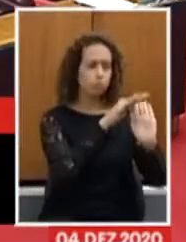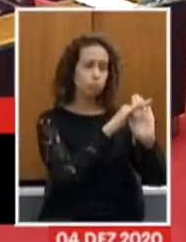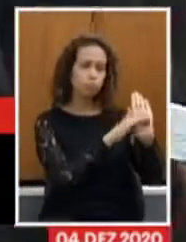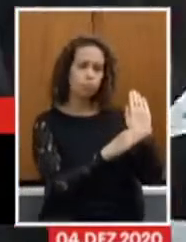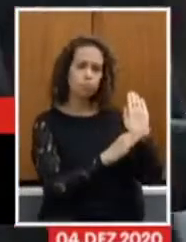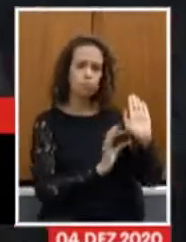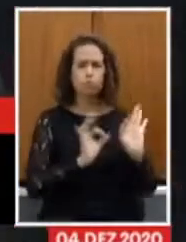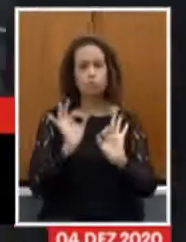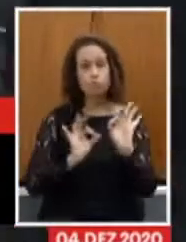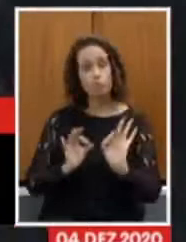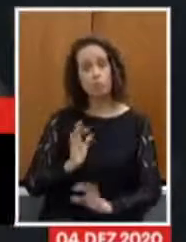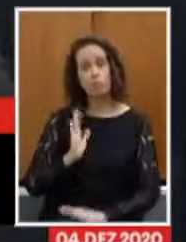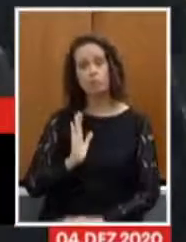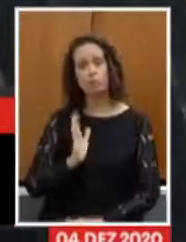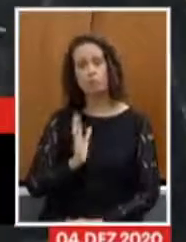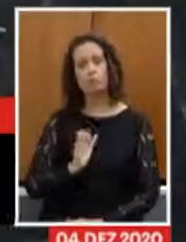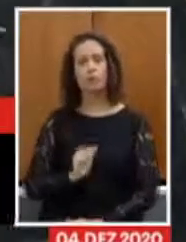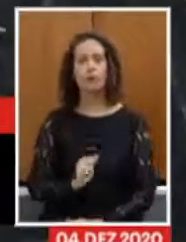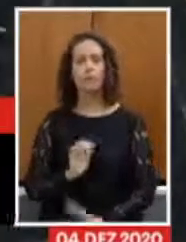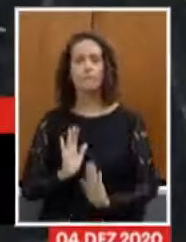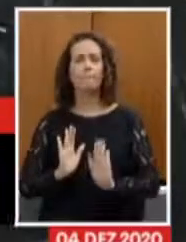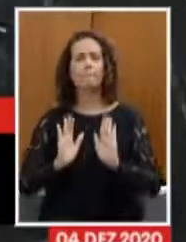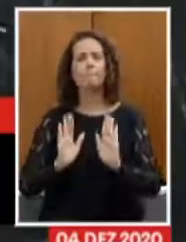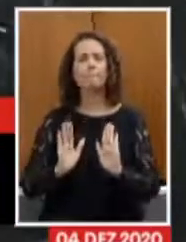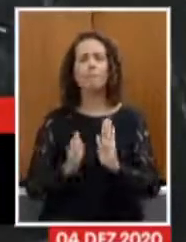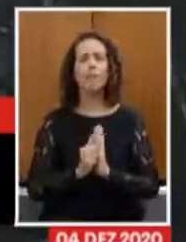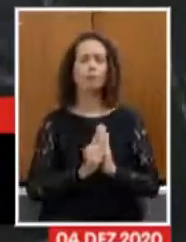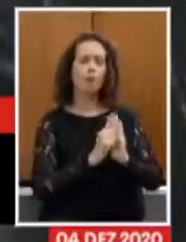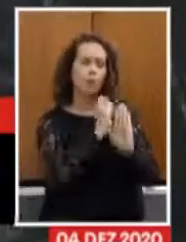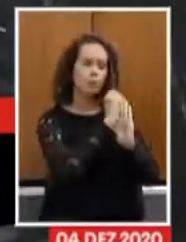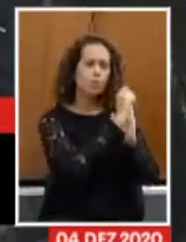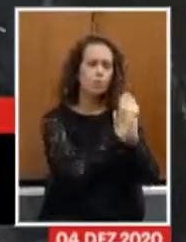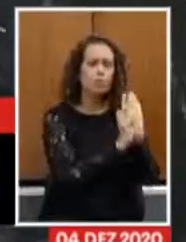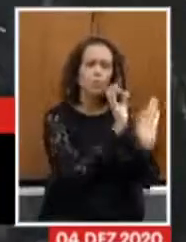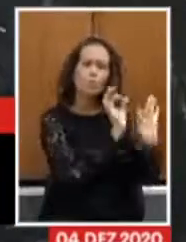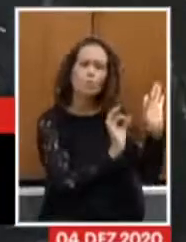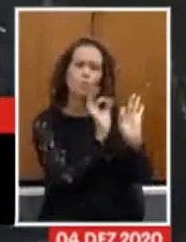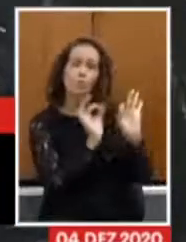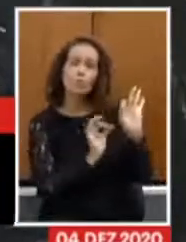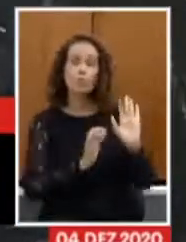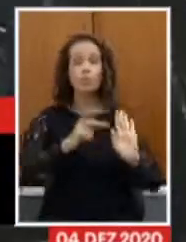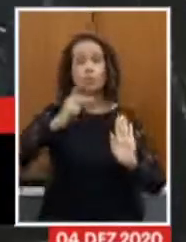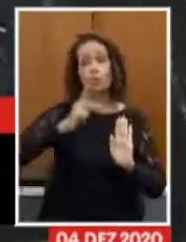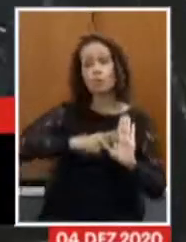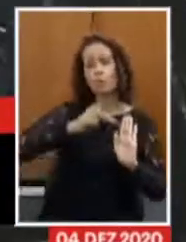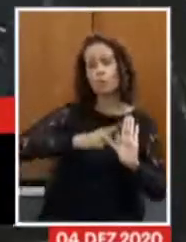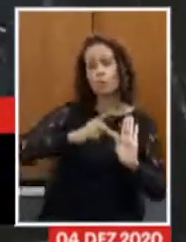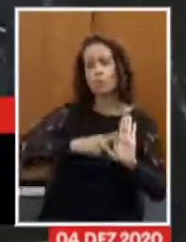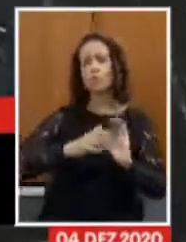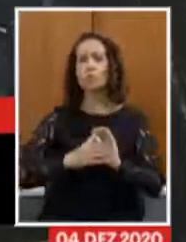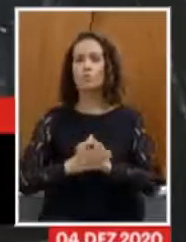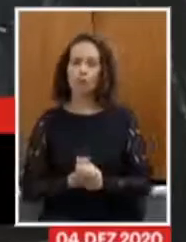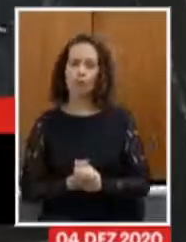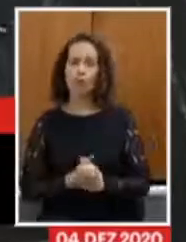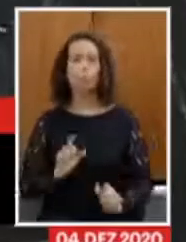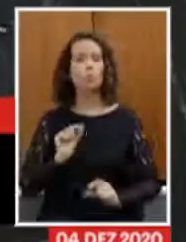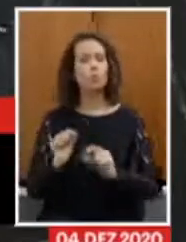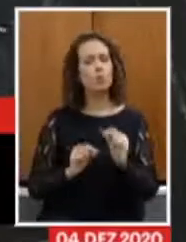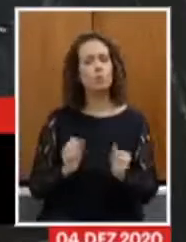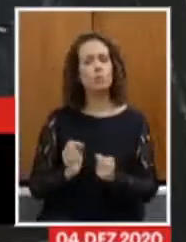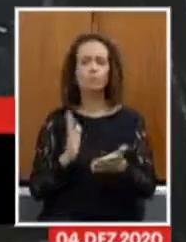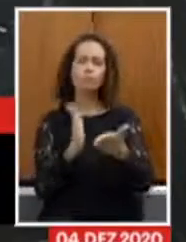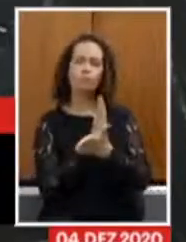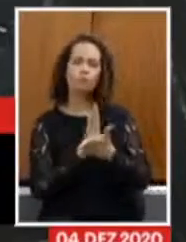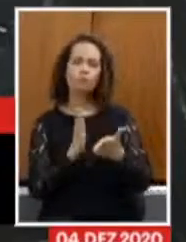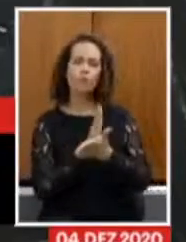Na realidade, quem preencheu esse corpo deste projeto foram universidades,